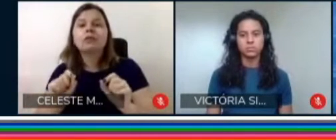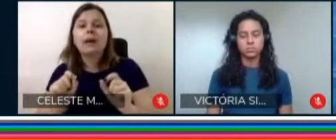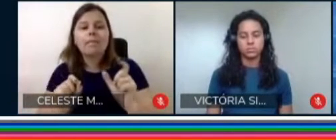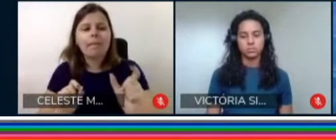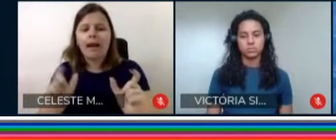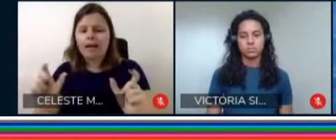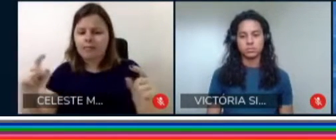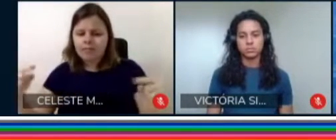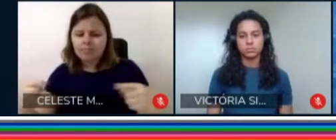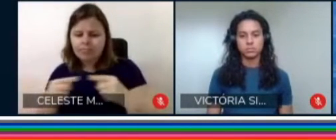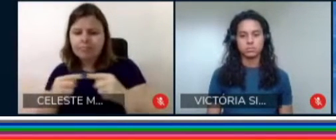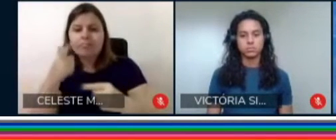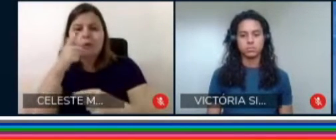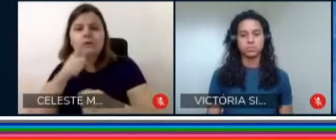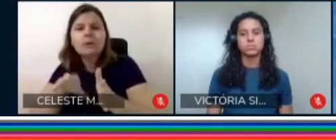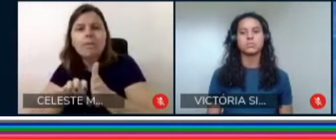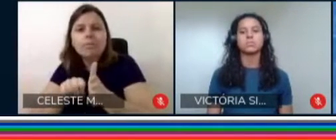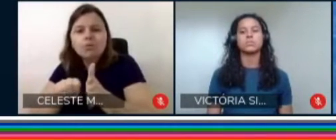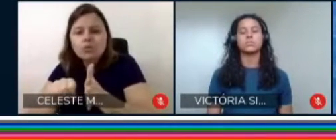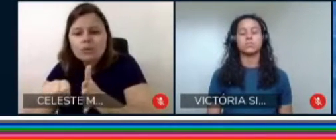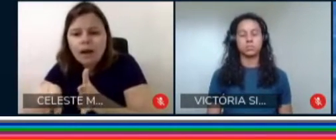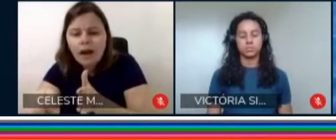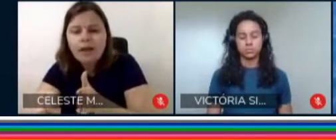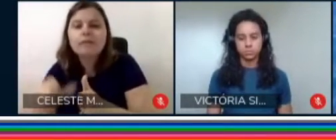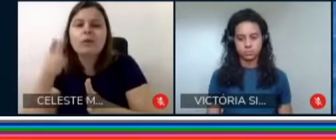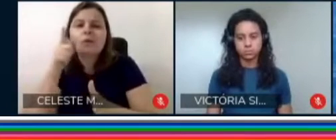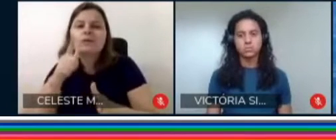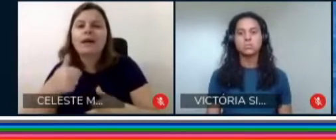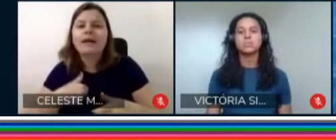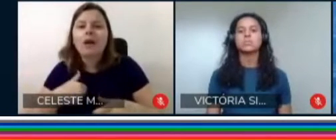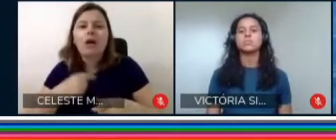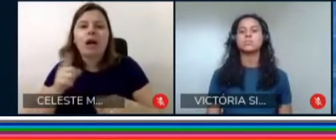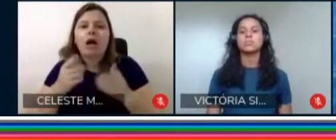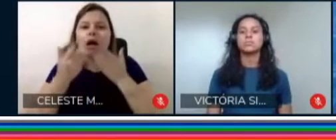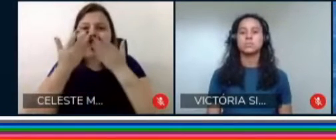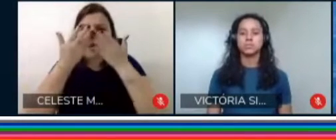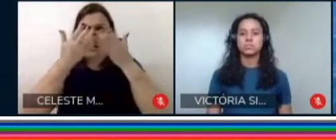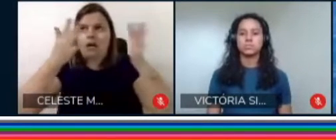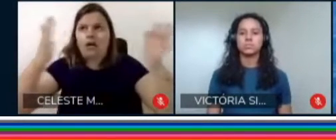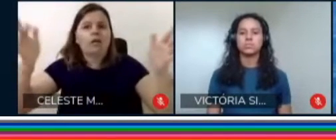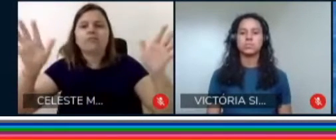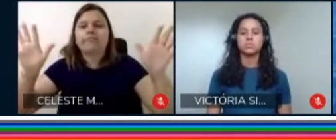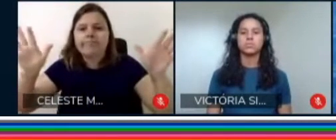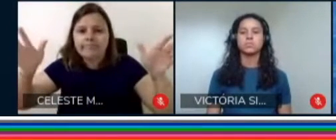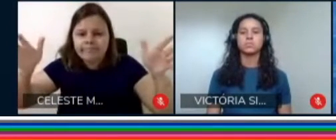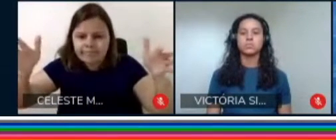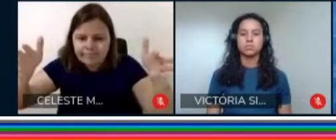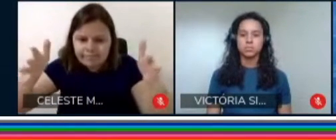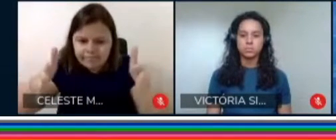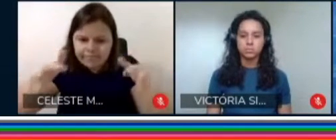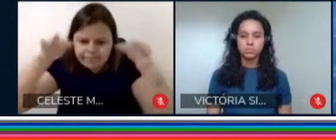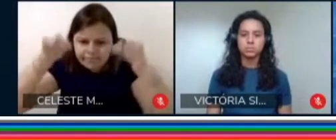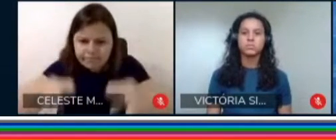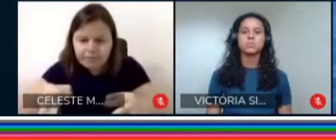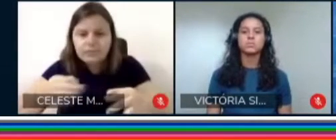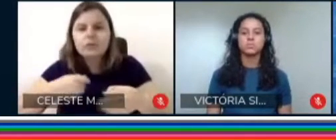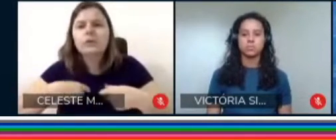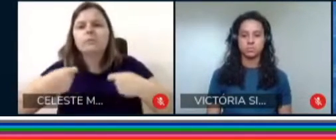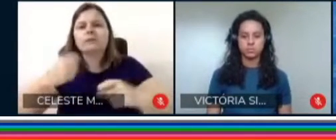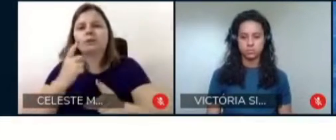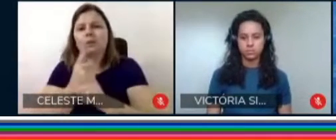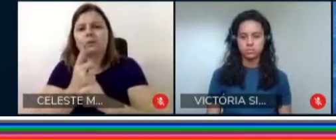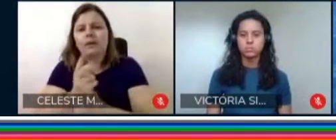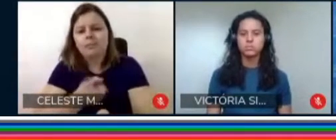uma expressão de busca. E isso me ajuda a restringir mais especificamente aquilo que eu preciso encontrar para seguir